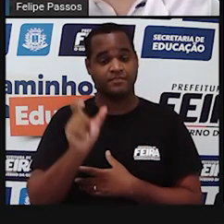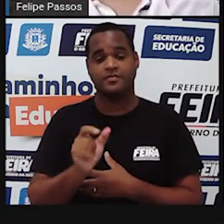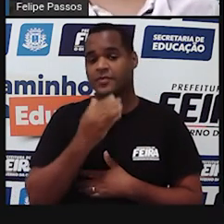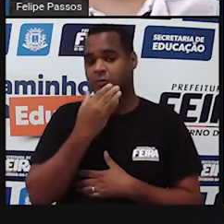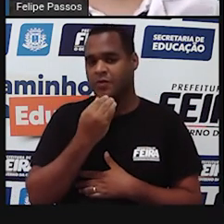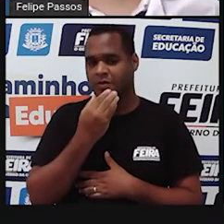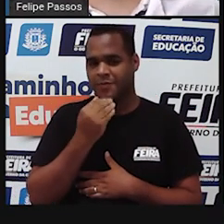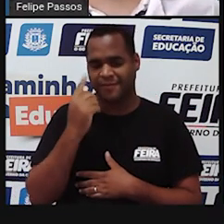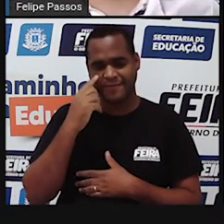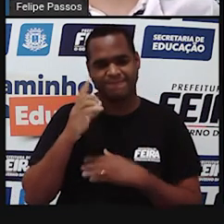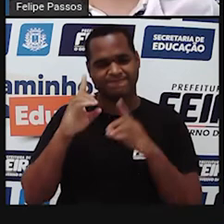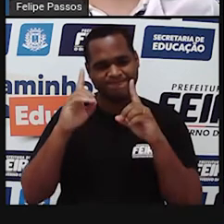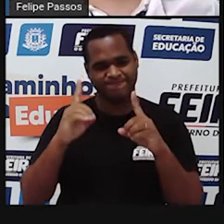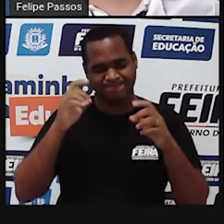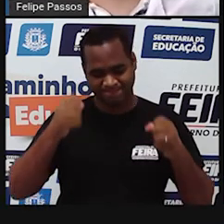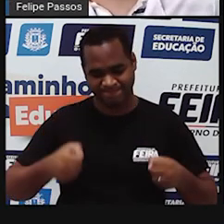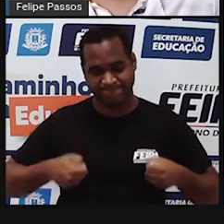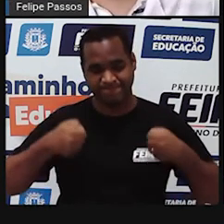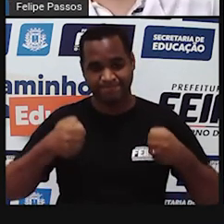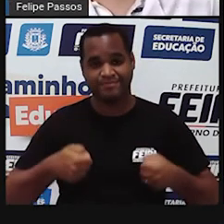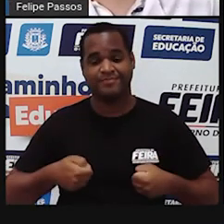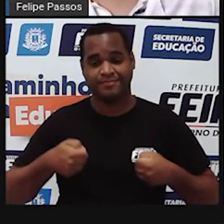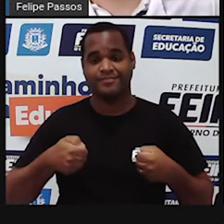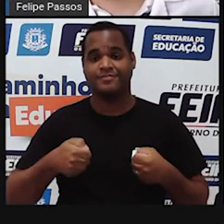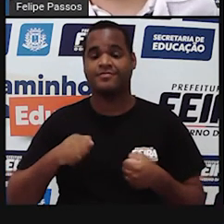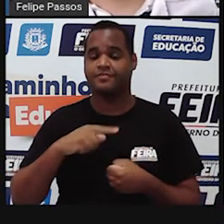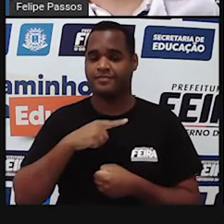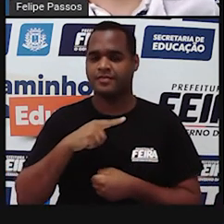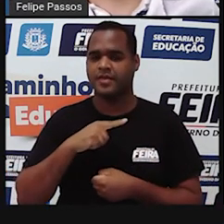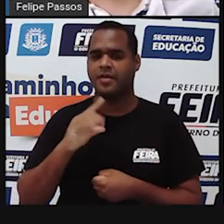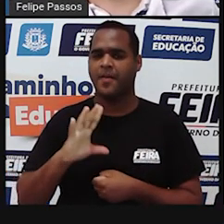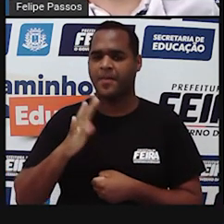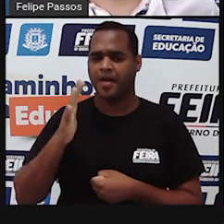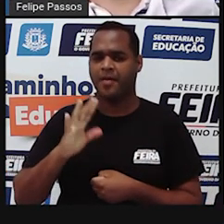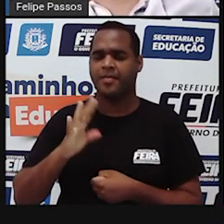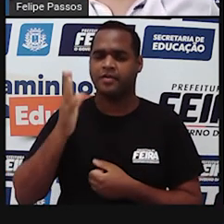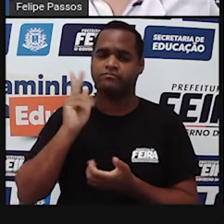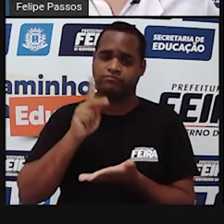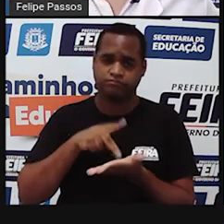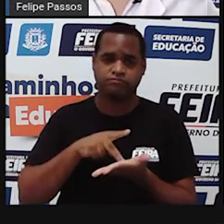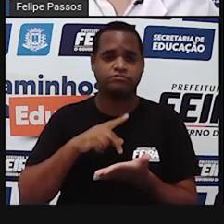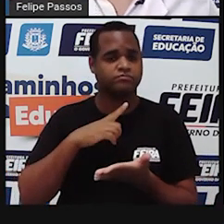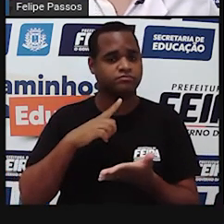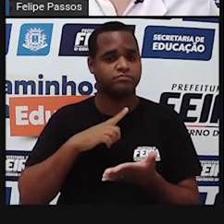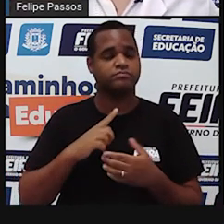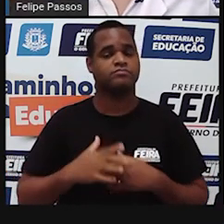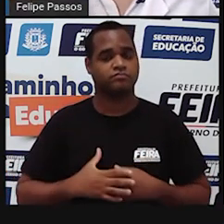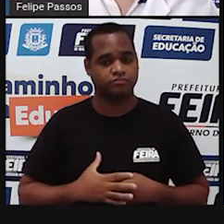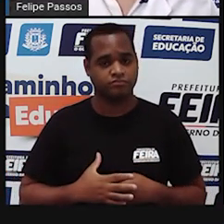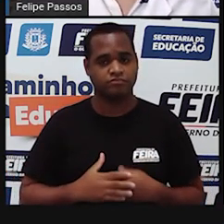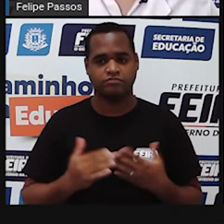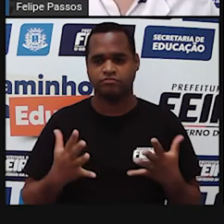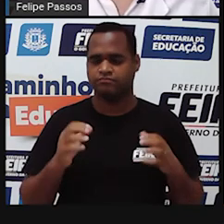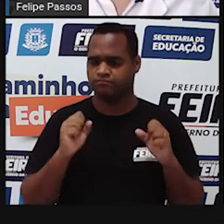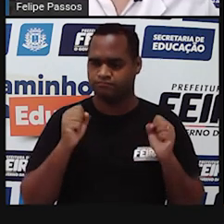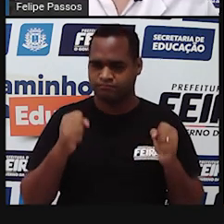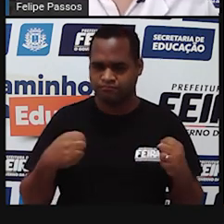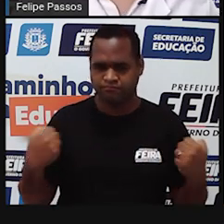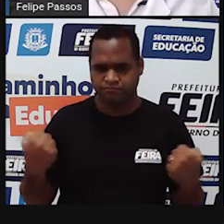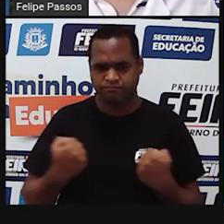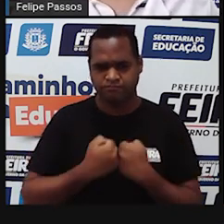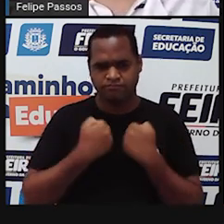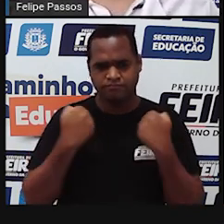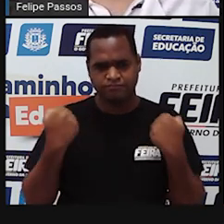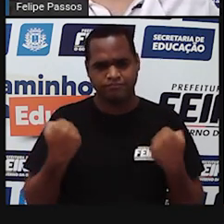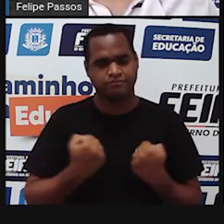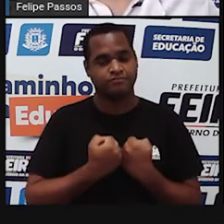menino que apareceu aí no final. É uma história baseada em fatos. E vocês viram como ele, né, correu atrás e lutou